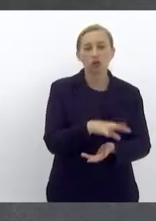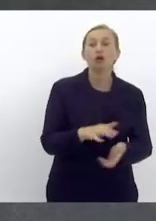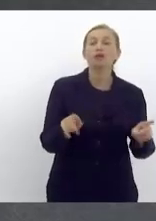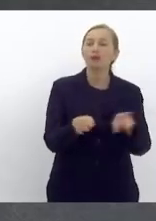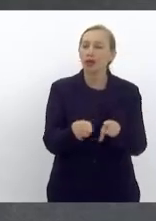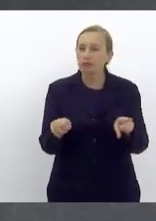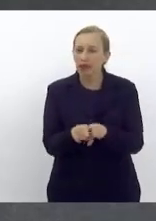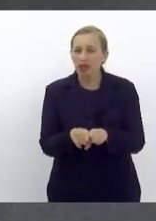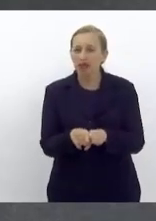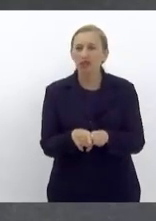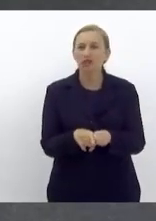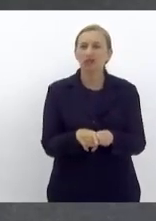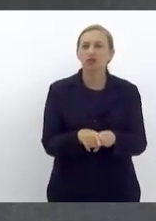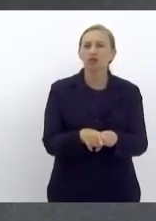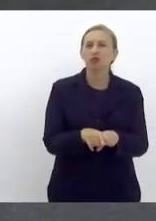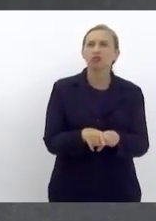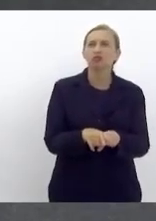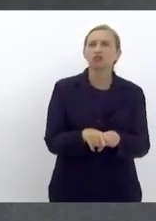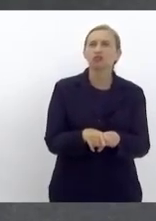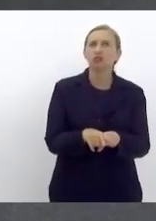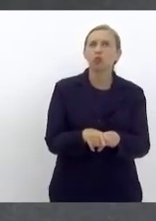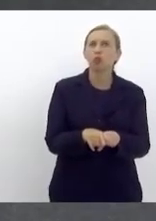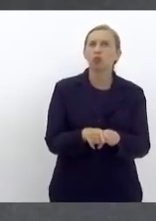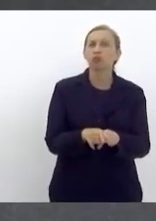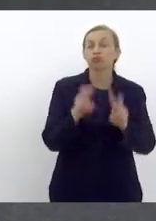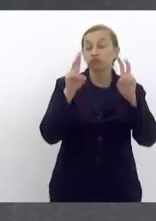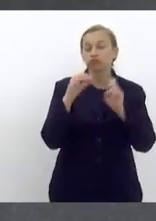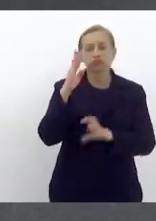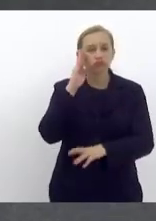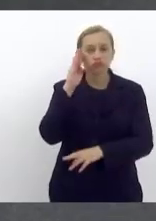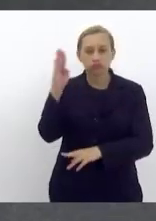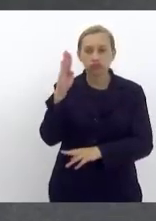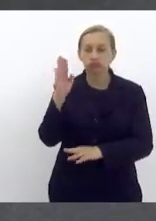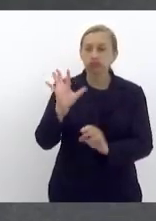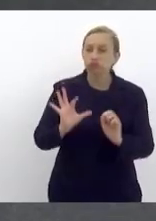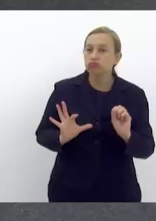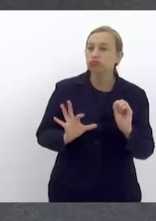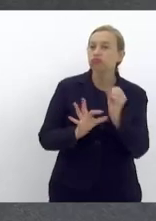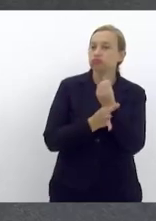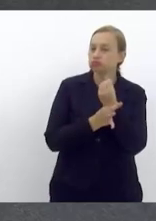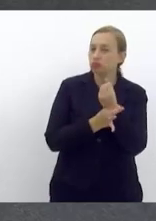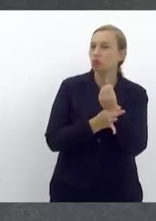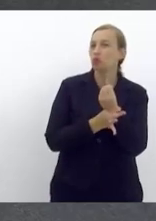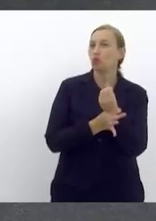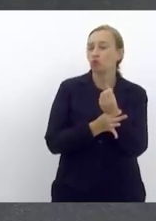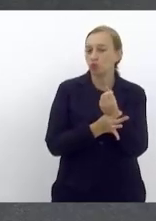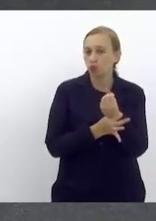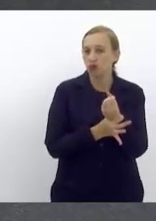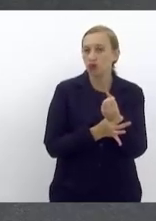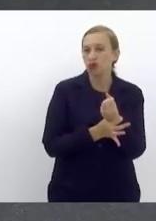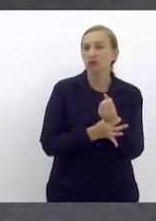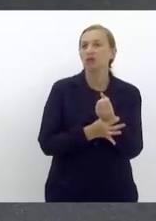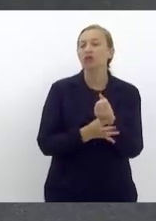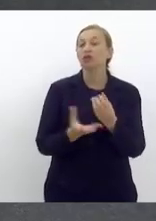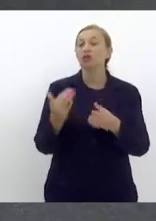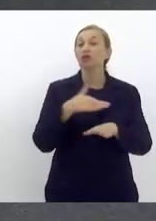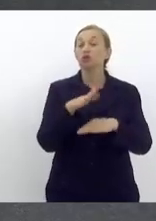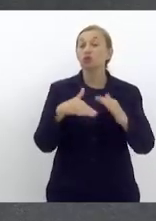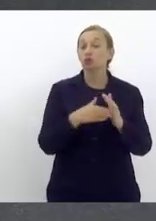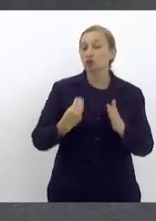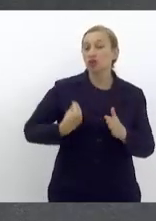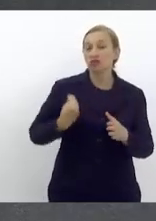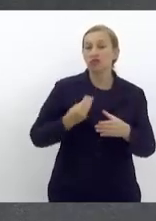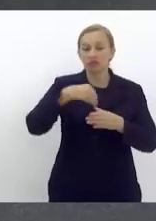também trazer um aspecto que é tão fundamental, que é assegurar a segurança daqueles que estão na escola. Então,